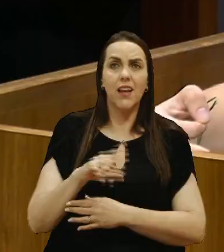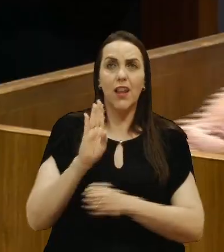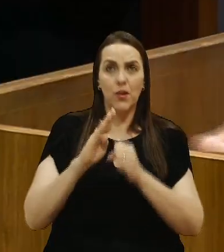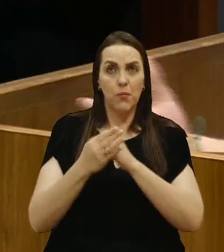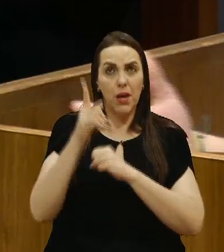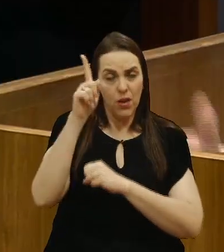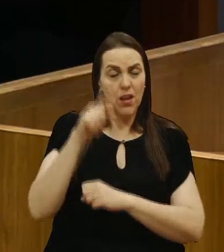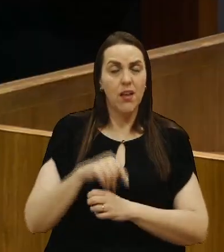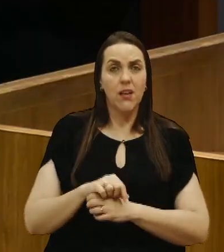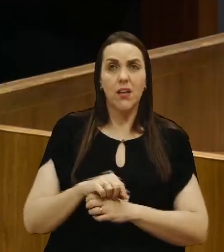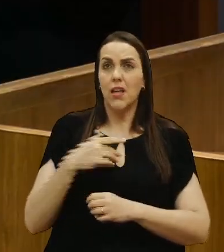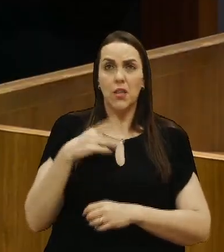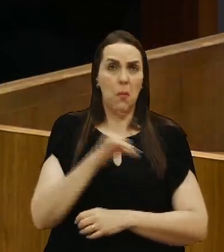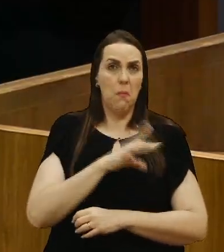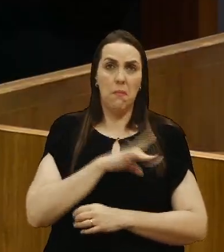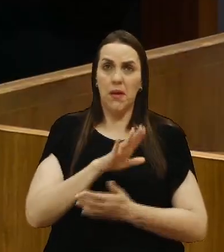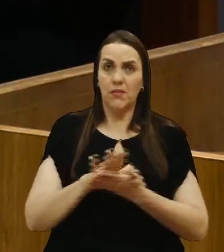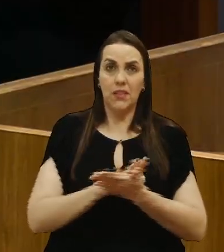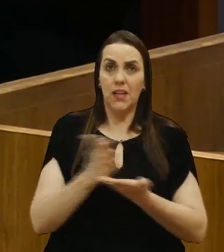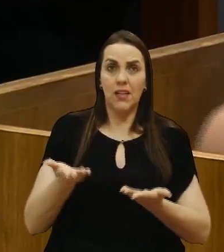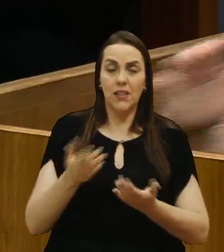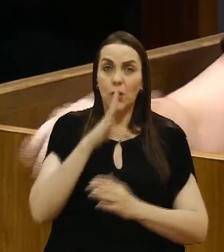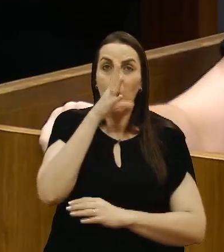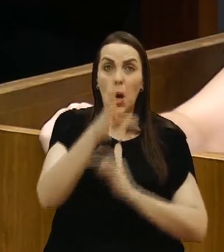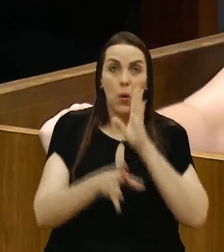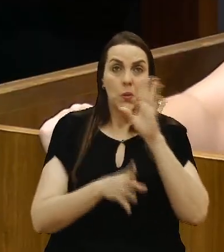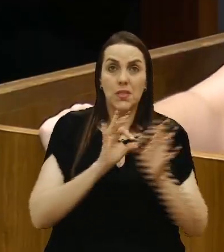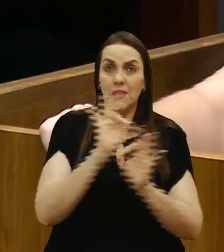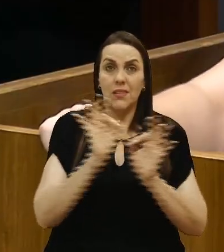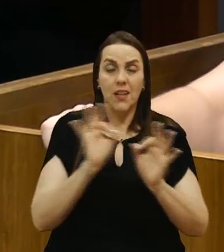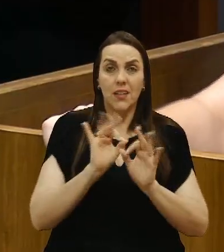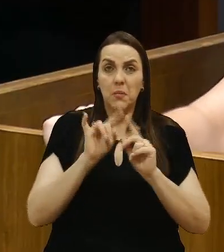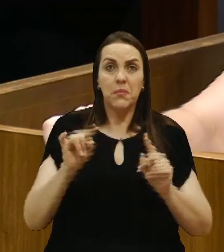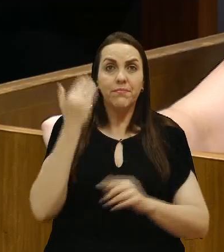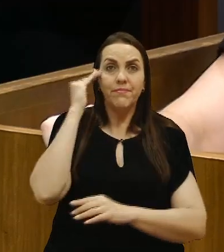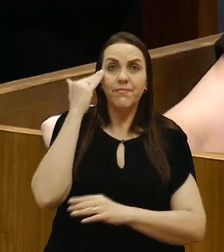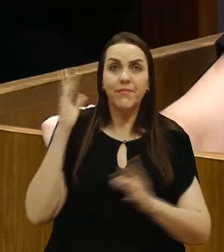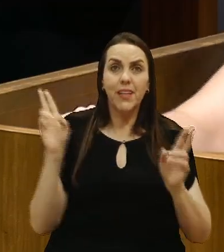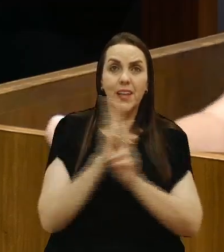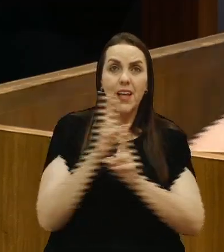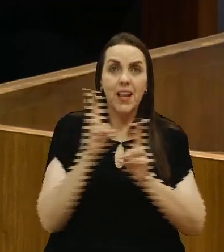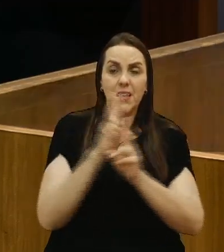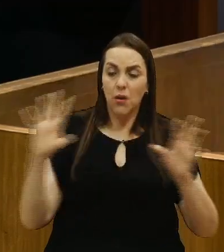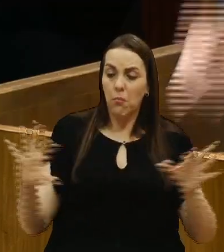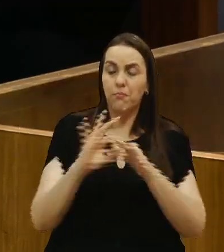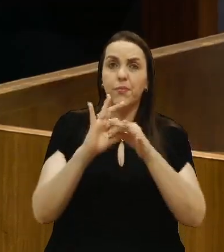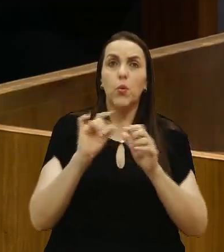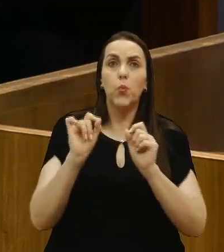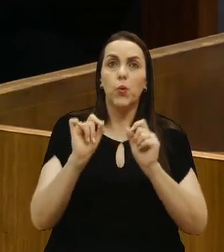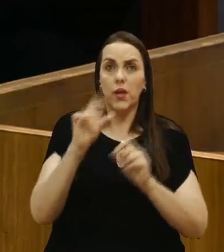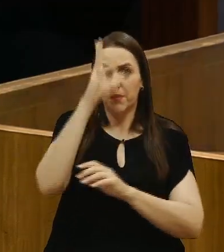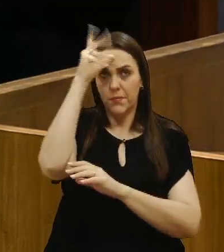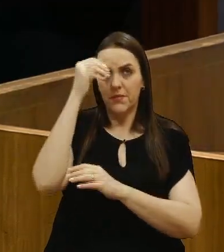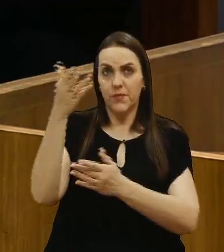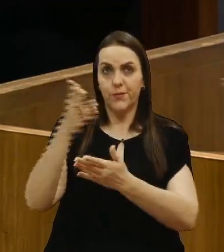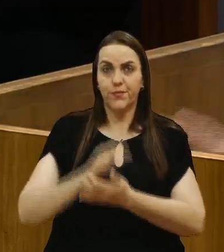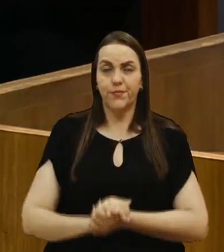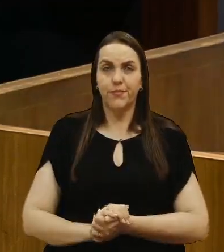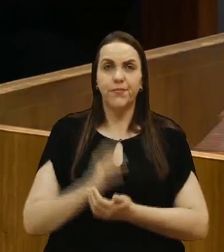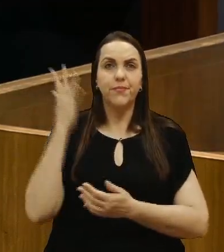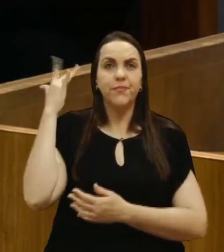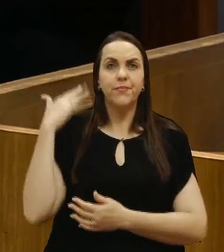falo aqui sem medo nenhum. Eu não estou acusando ele de nada. Mas eu não entendo essas relações que fazem na prefeitura. Isso é a parte, vereadora Daiane.